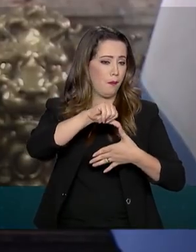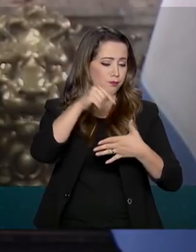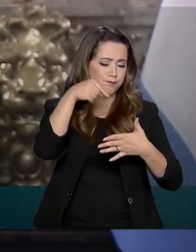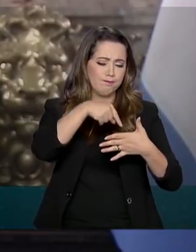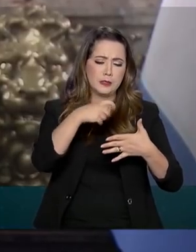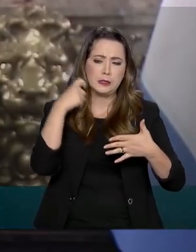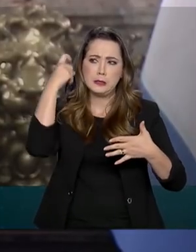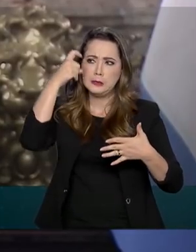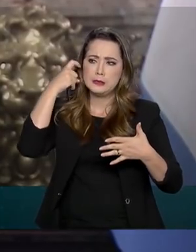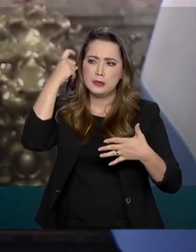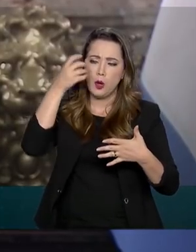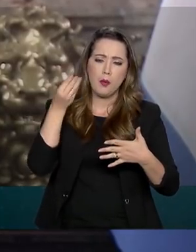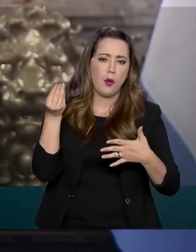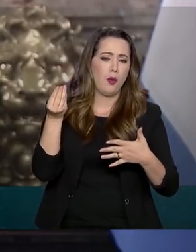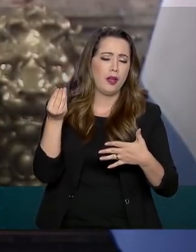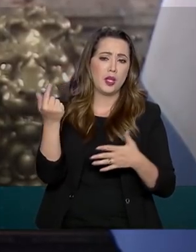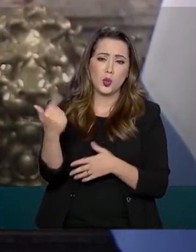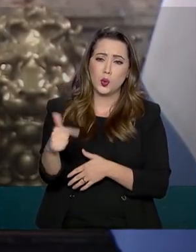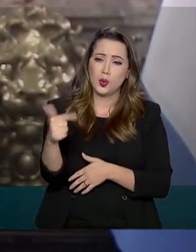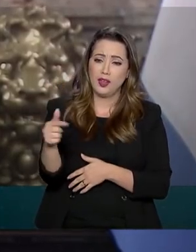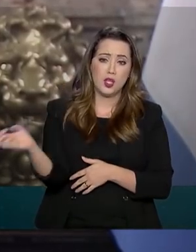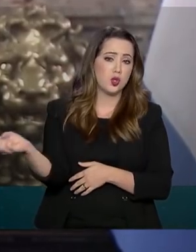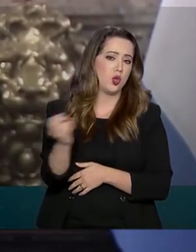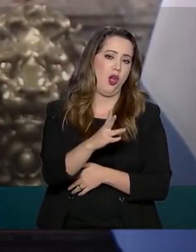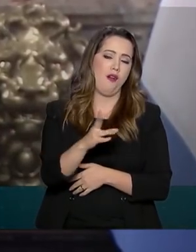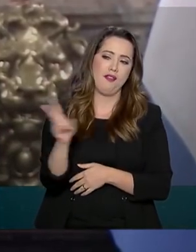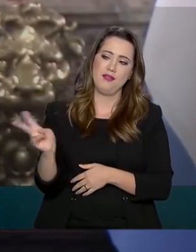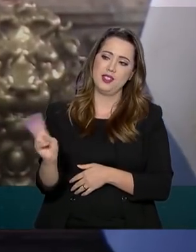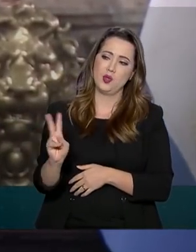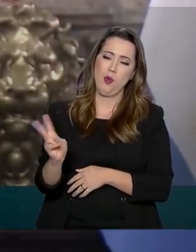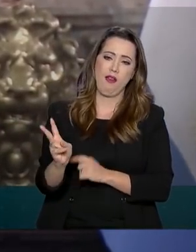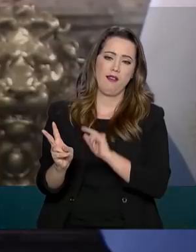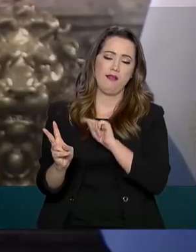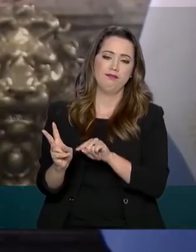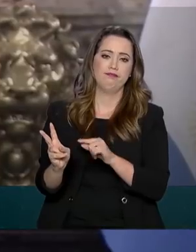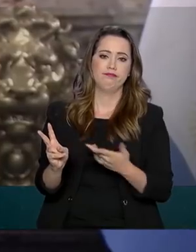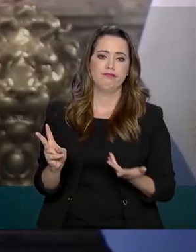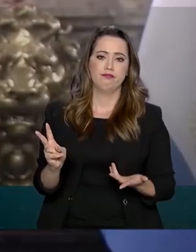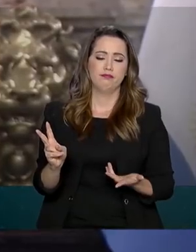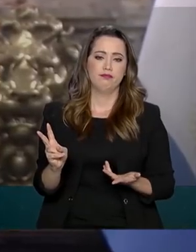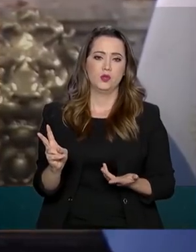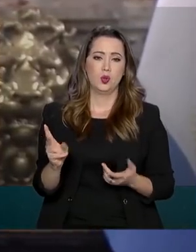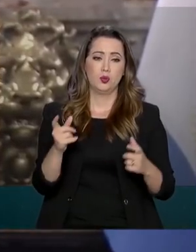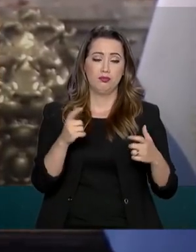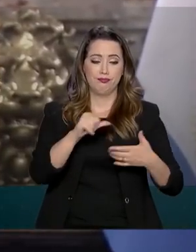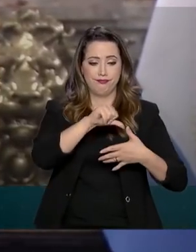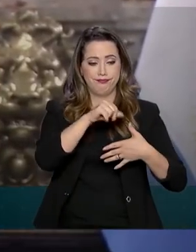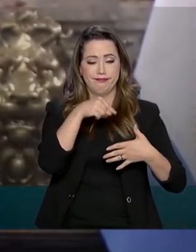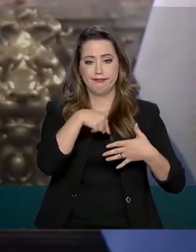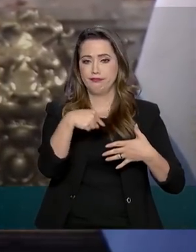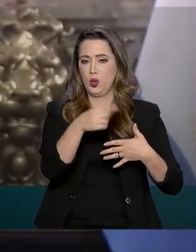não tenhamos novas Venezuelas na região.